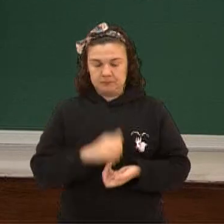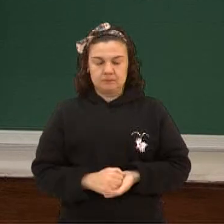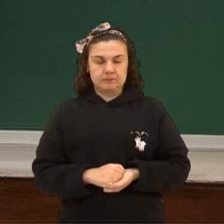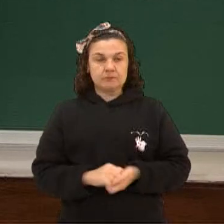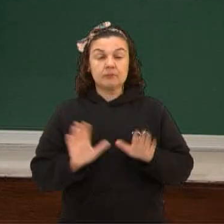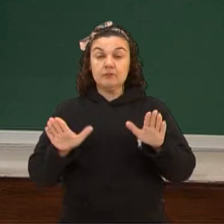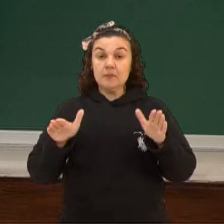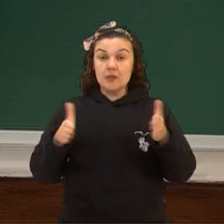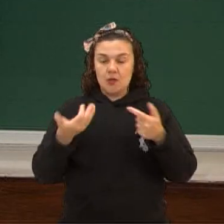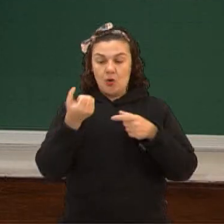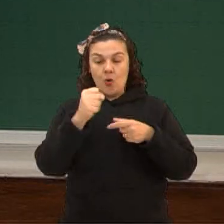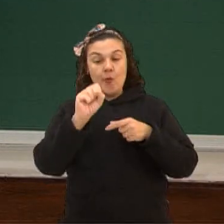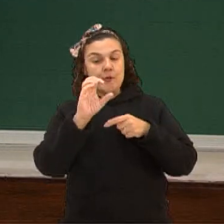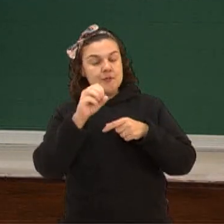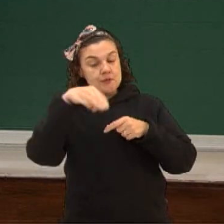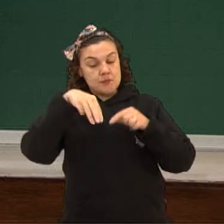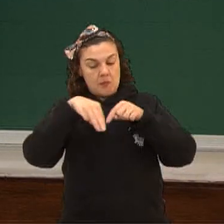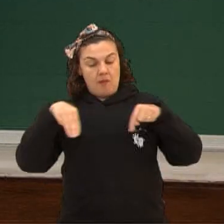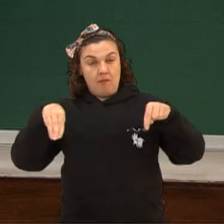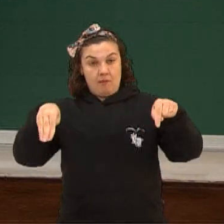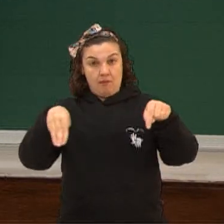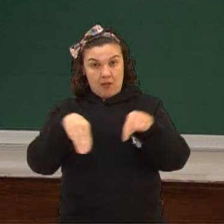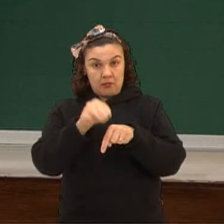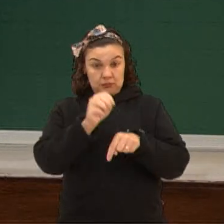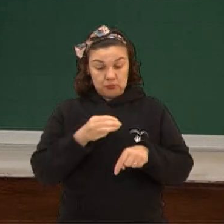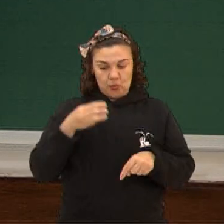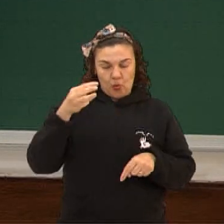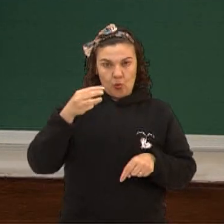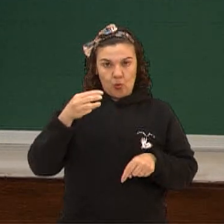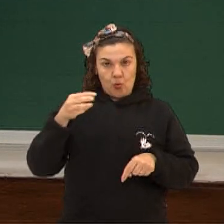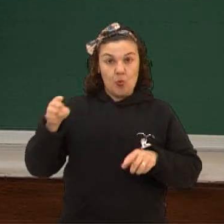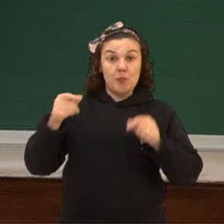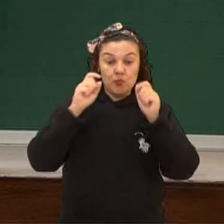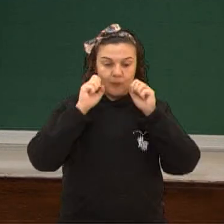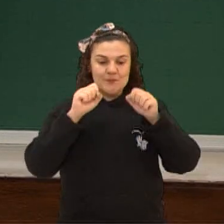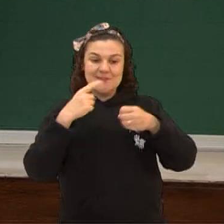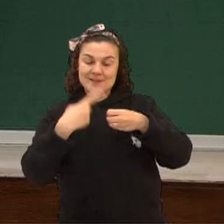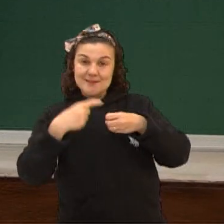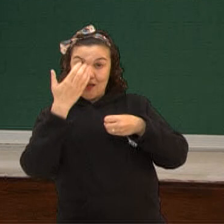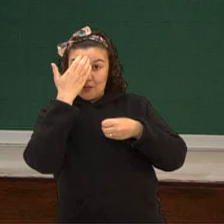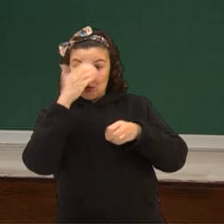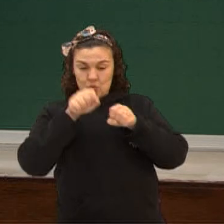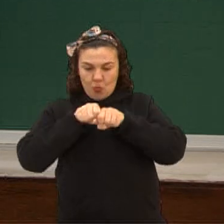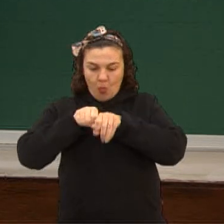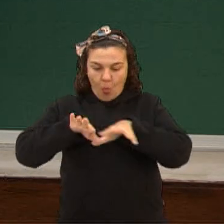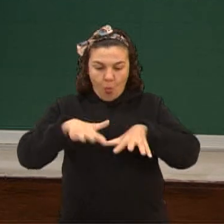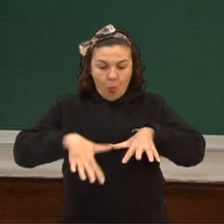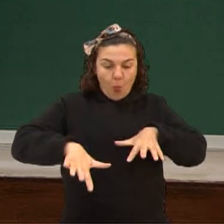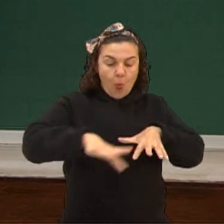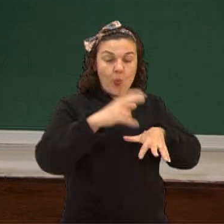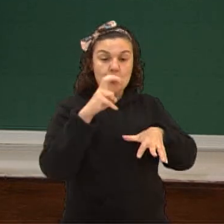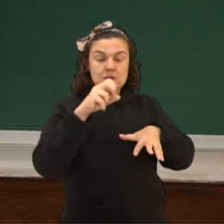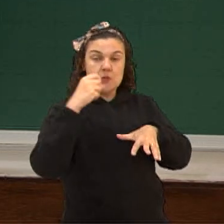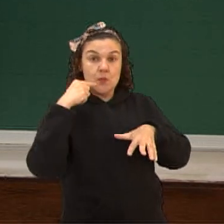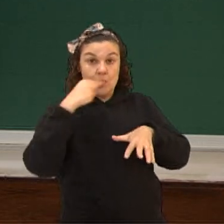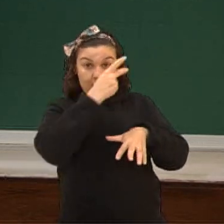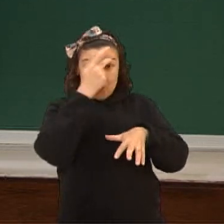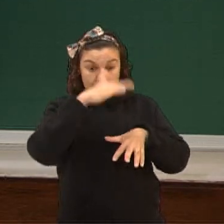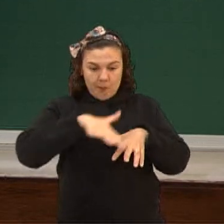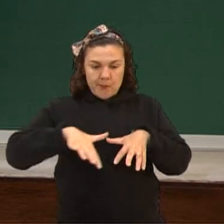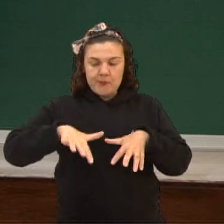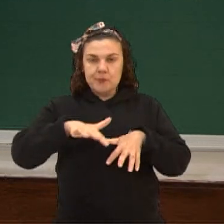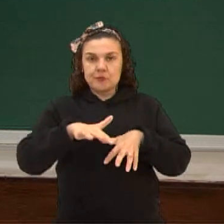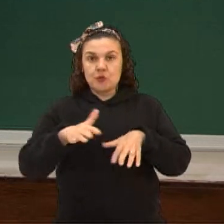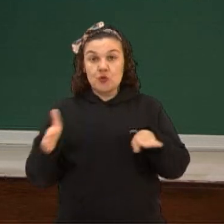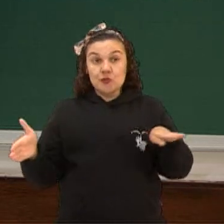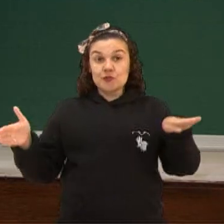Então, esses 800 metros cúbicos, na época, abasteciam boa parte dessa população, de 50 mil pessoas, né? A água